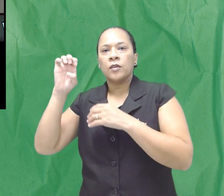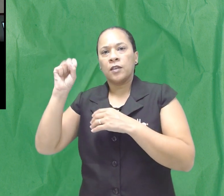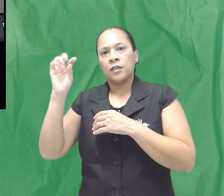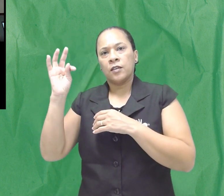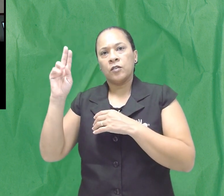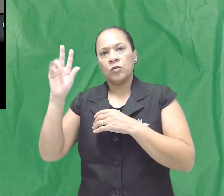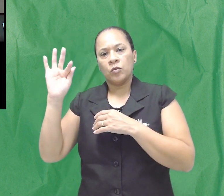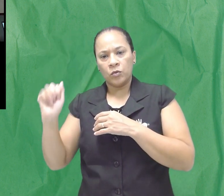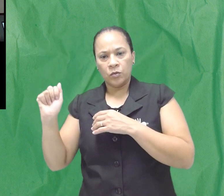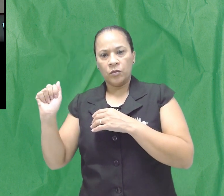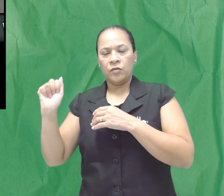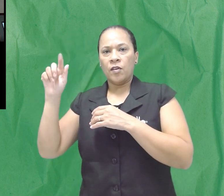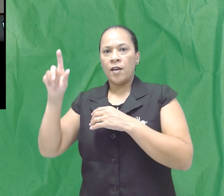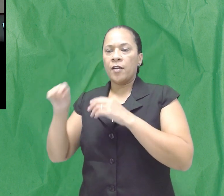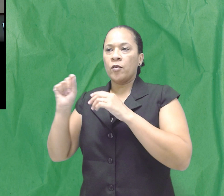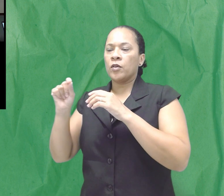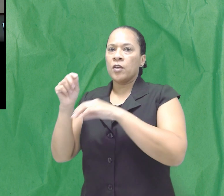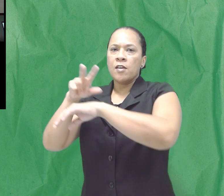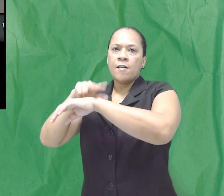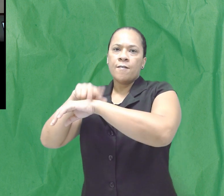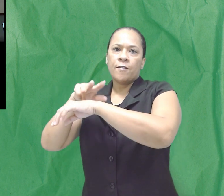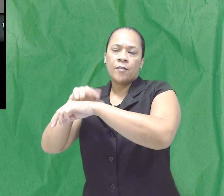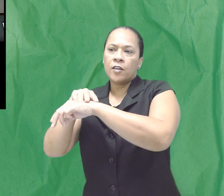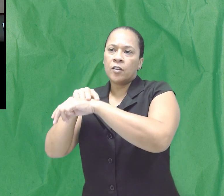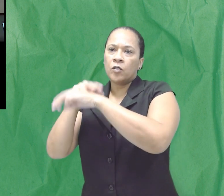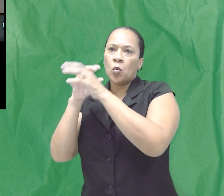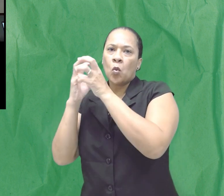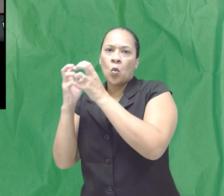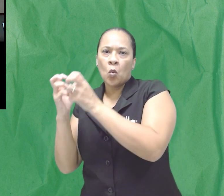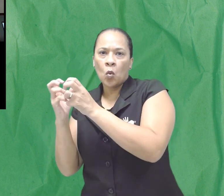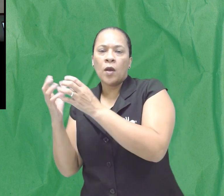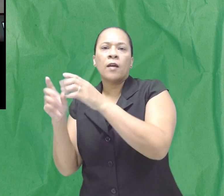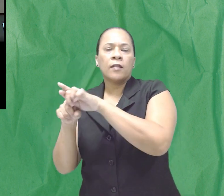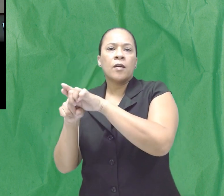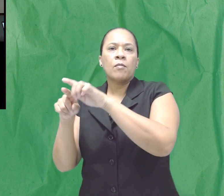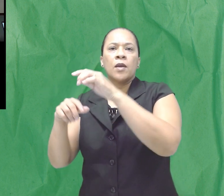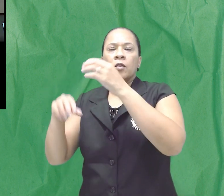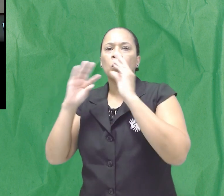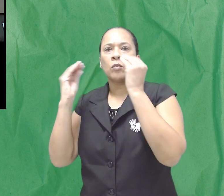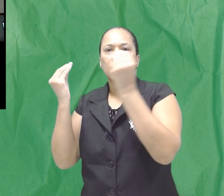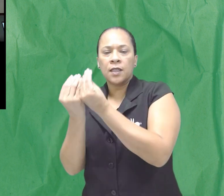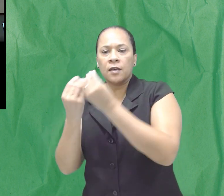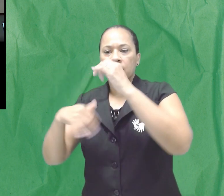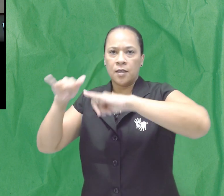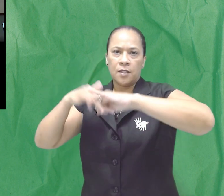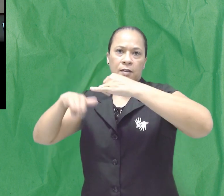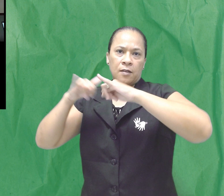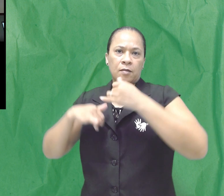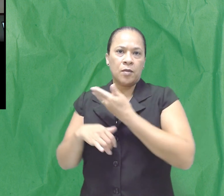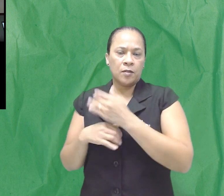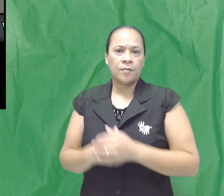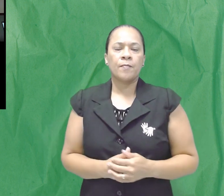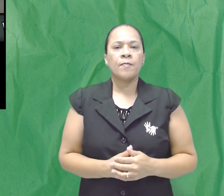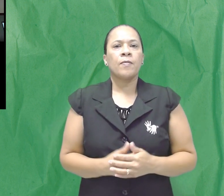que a sua principal função é na secagem de vidrarias e de substâncias químicas. Bom, pessoal,